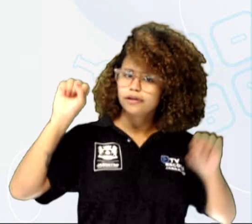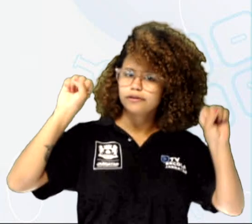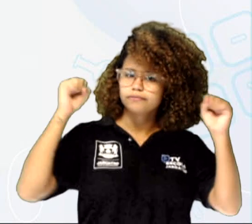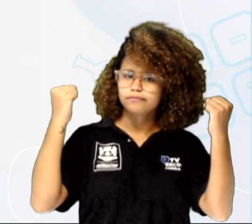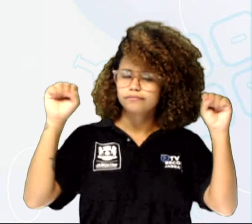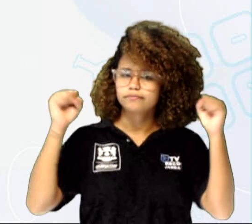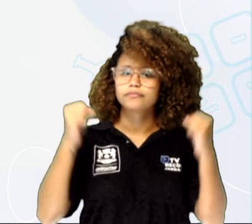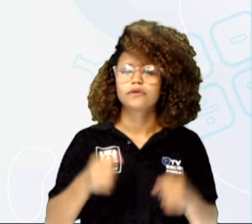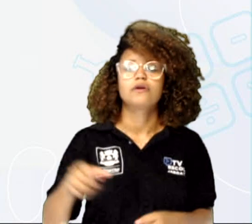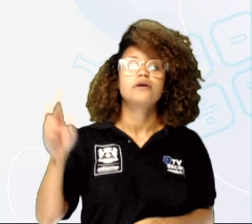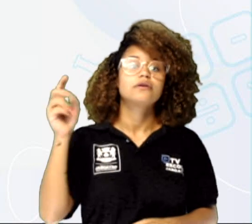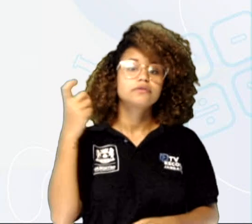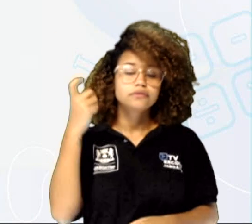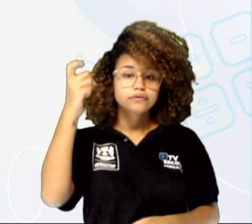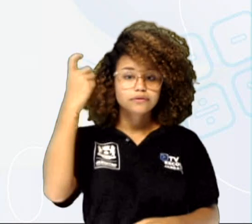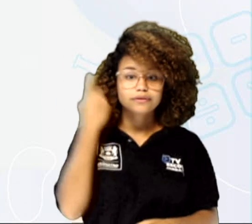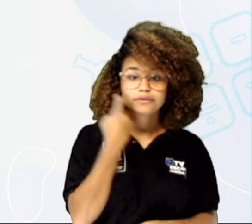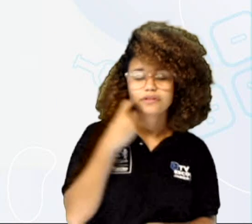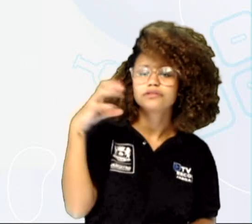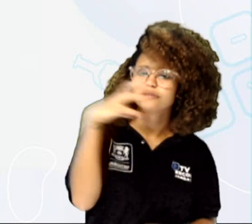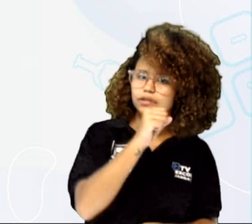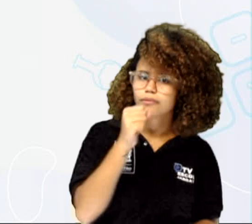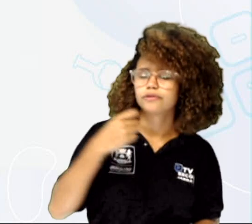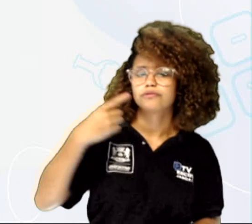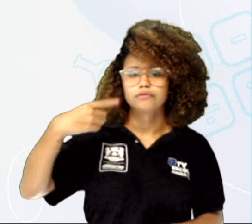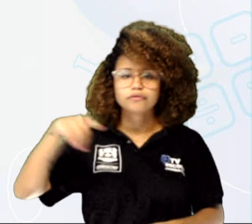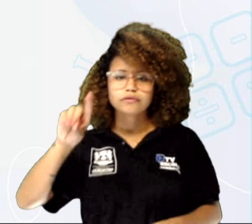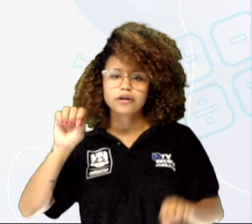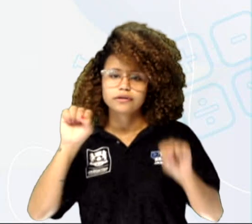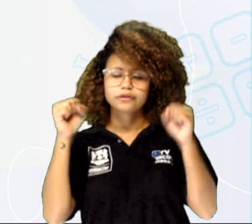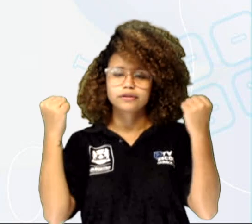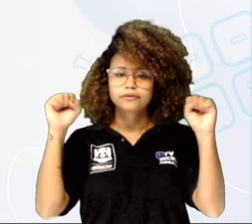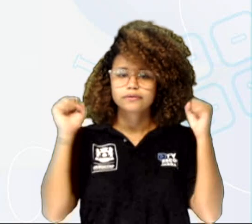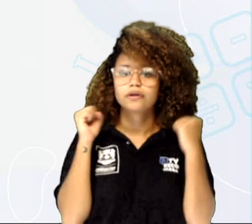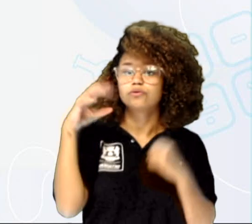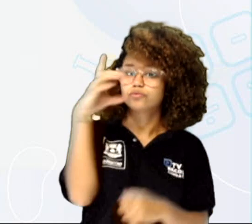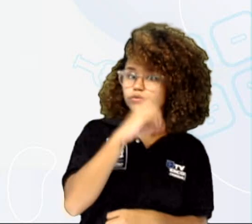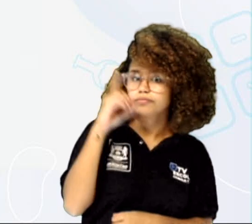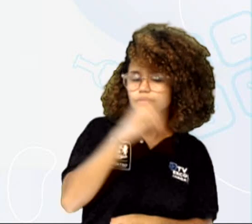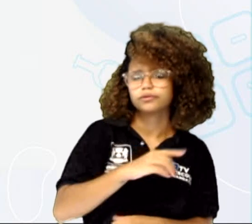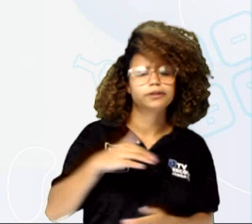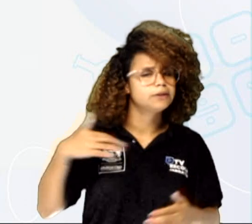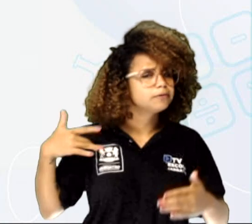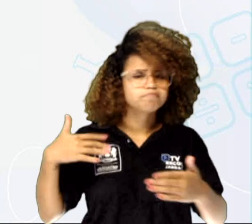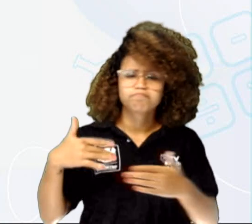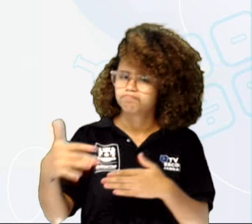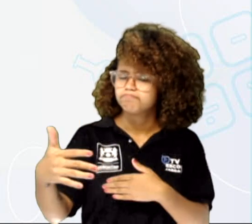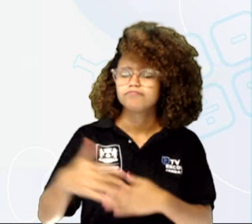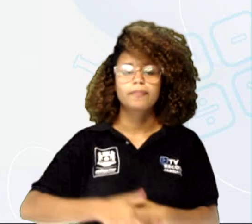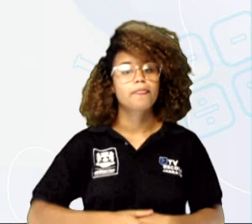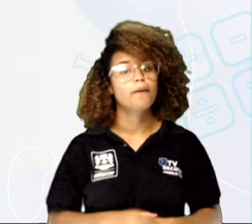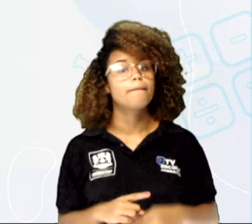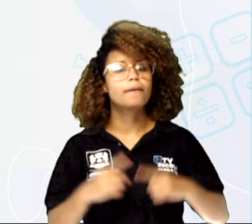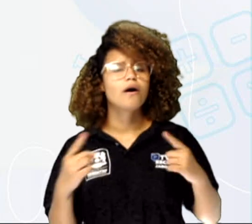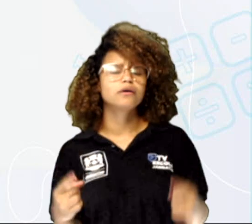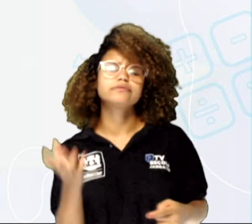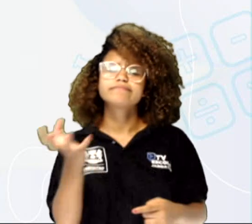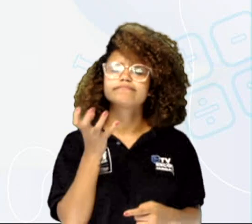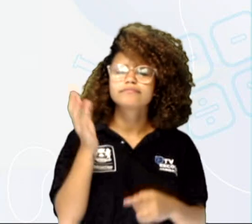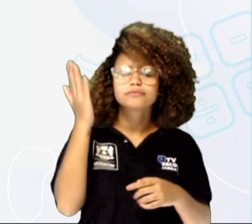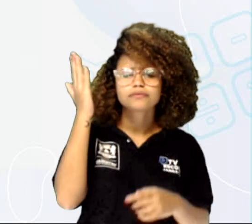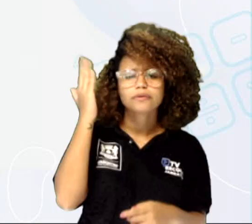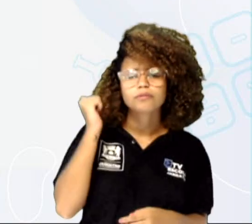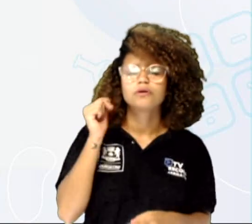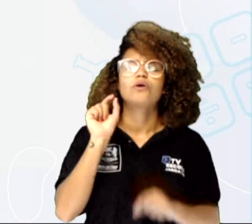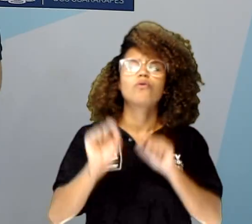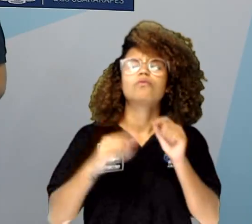sexta e sábado, vai treinar no domingo. E assim sucessivamente. Só que aí ele diz que quer saber em qual